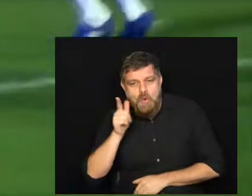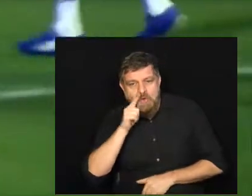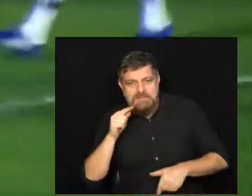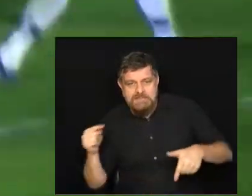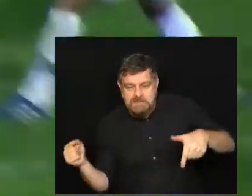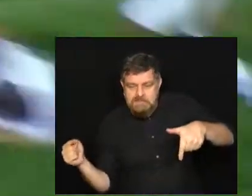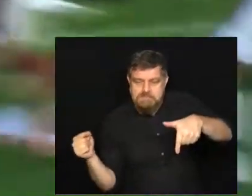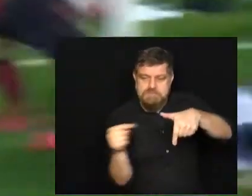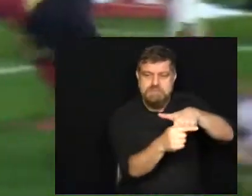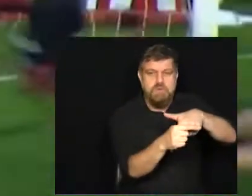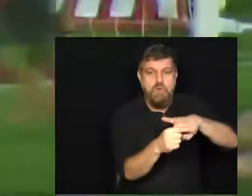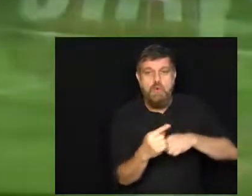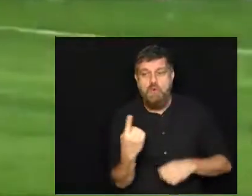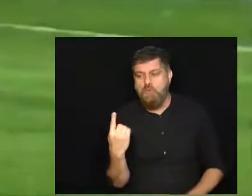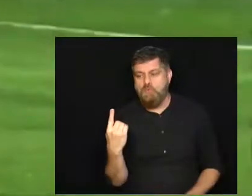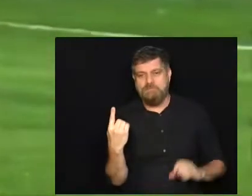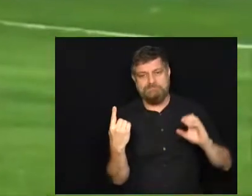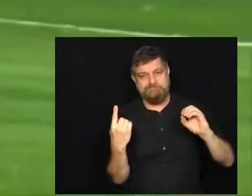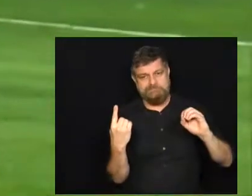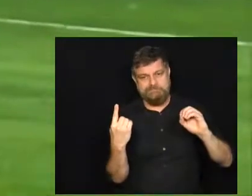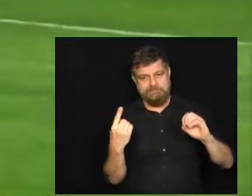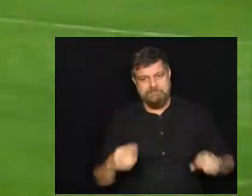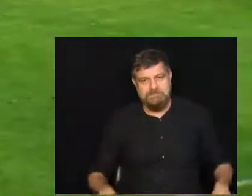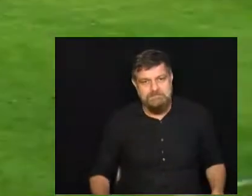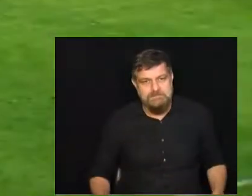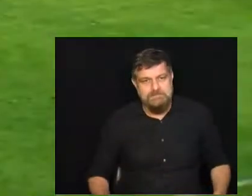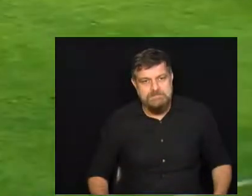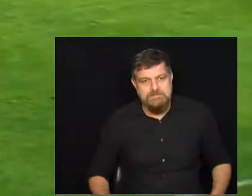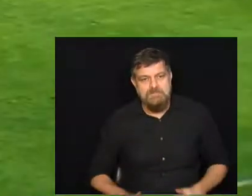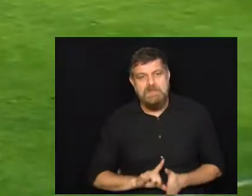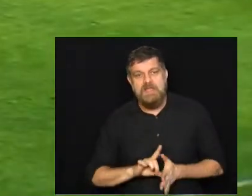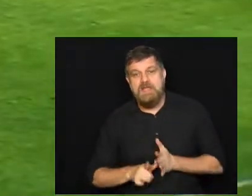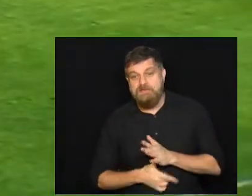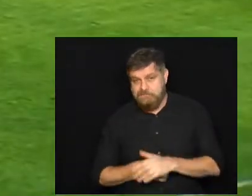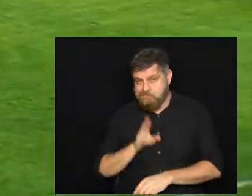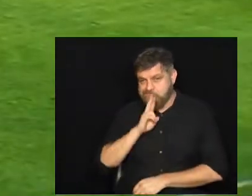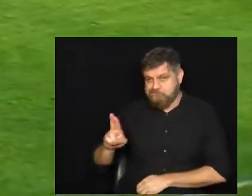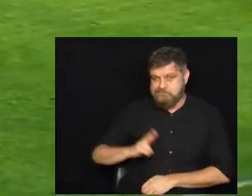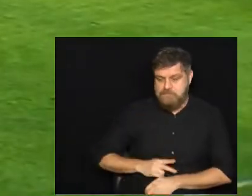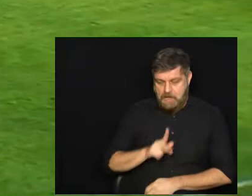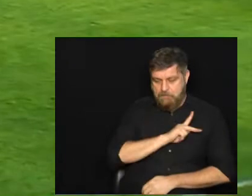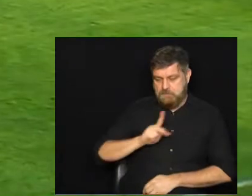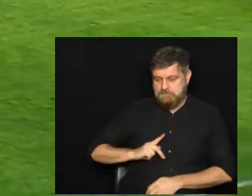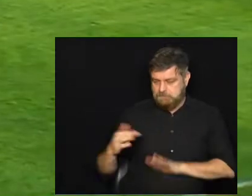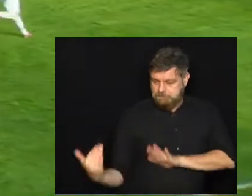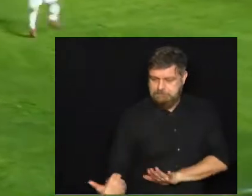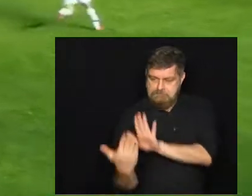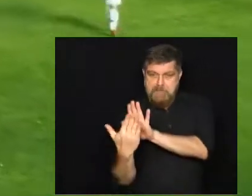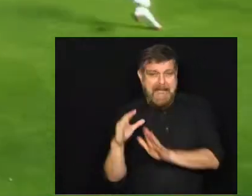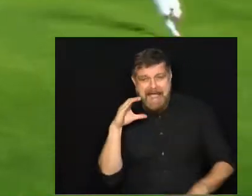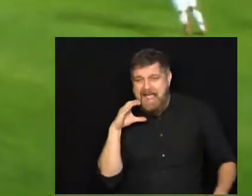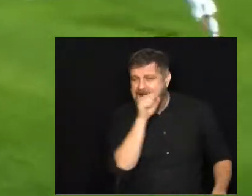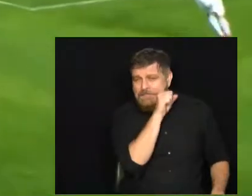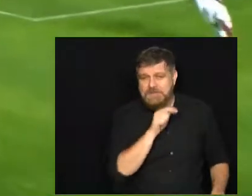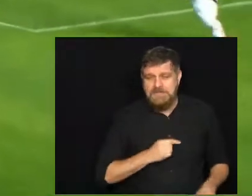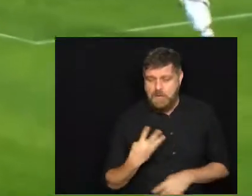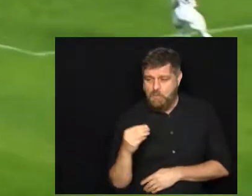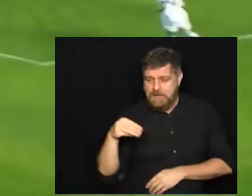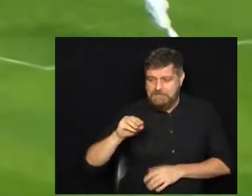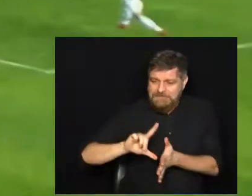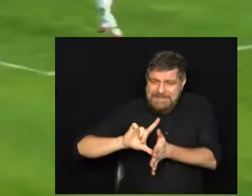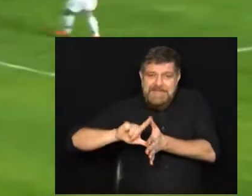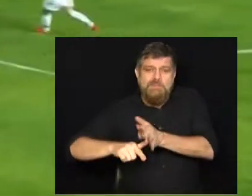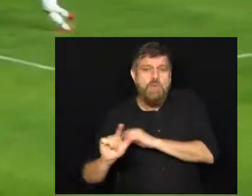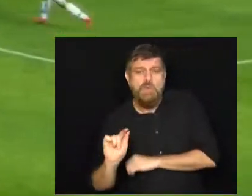das redes, 1-0. Só que a resposta pontepretana foi rápida. 4 minutos